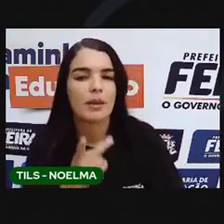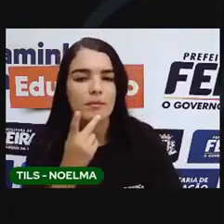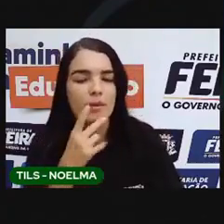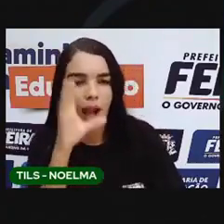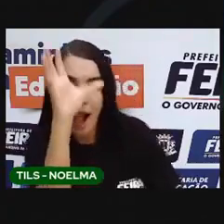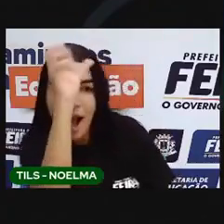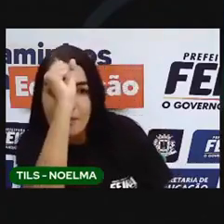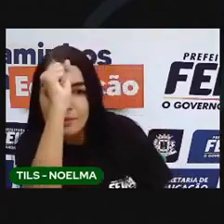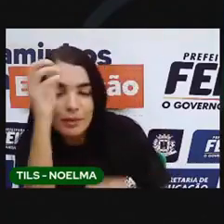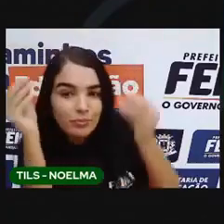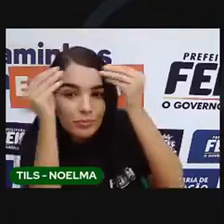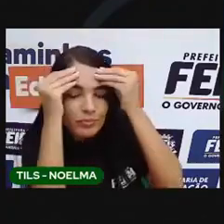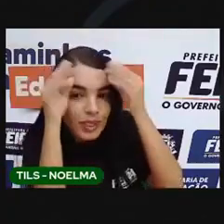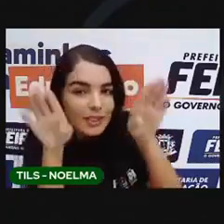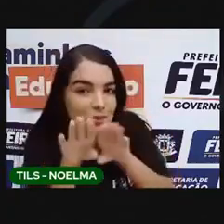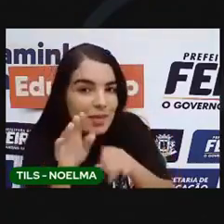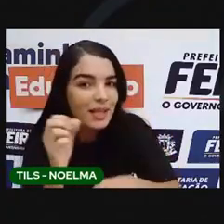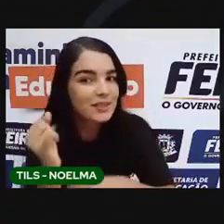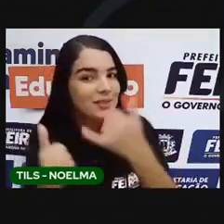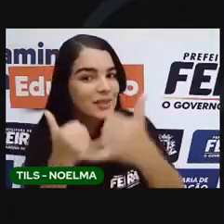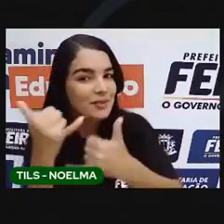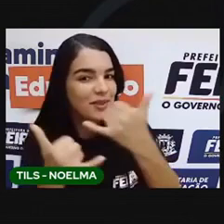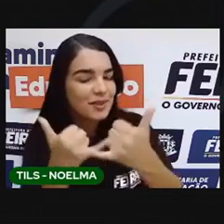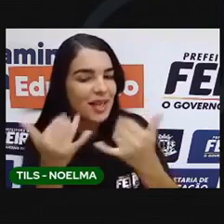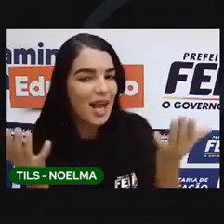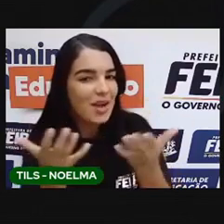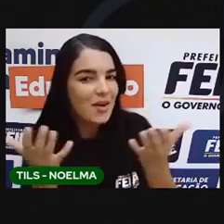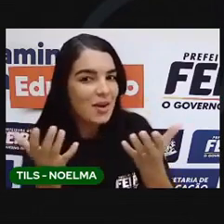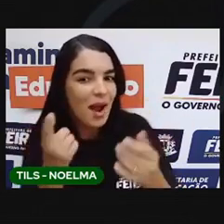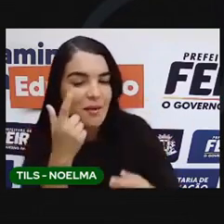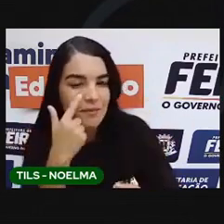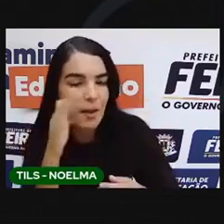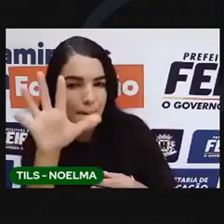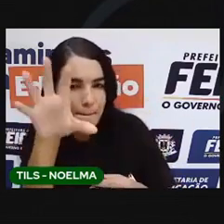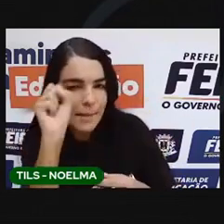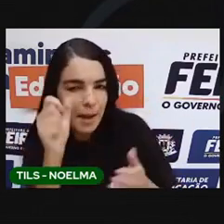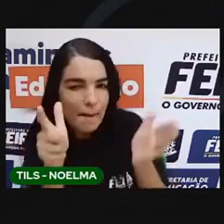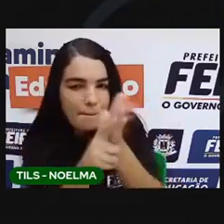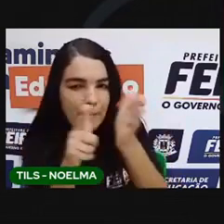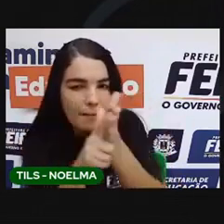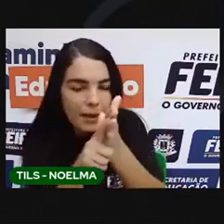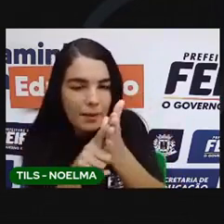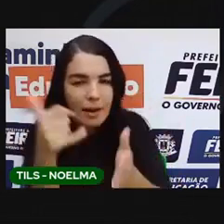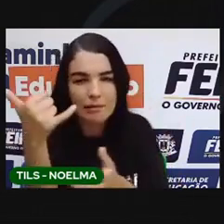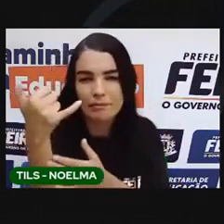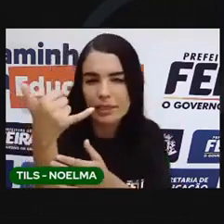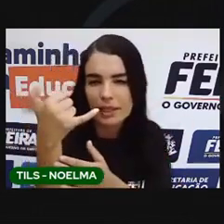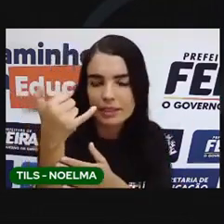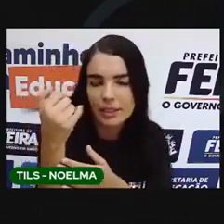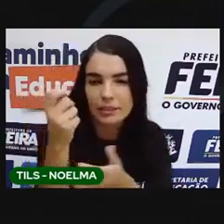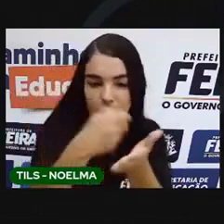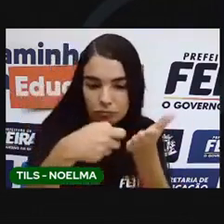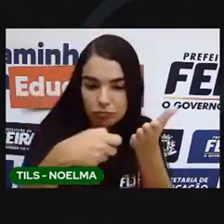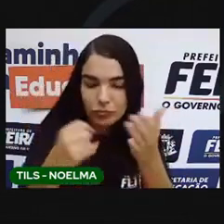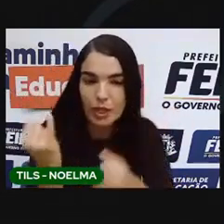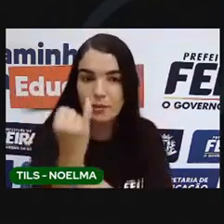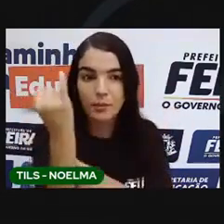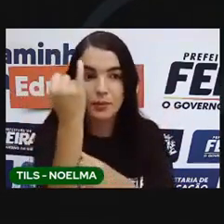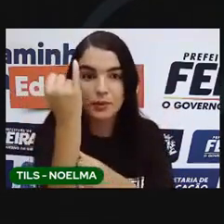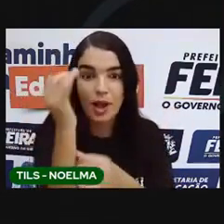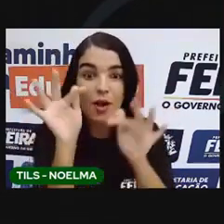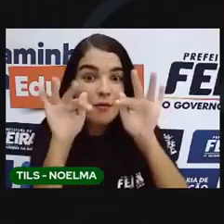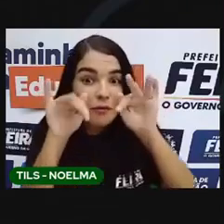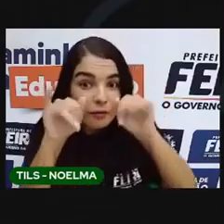aprendizado e diversão. Então eu proponho um desafio. Pegue uma folha e uma caneta e anote os pontos mais importantes. No final desse